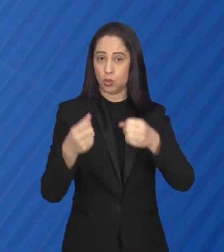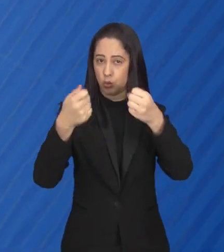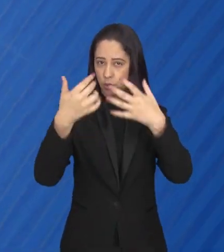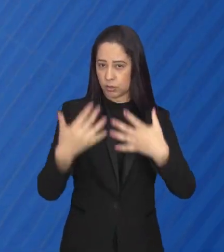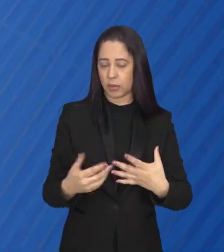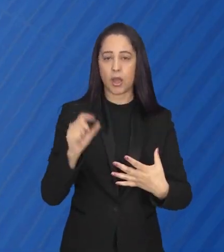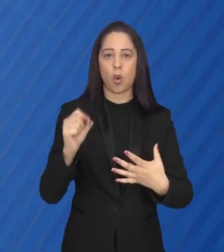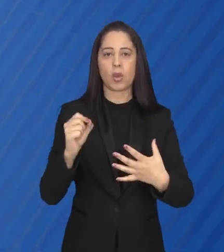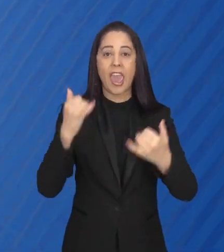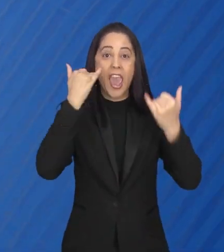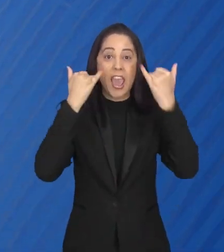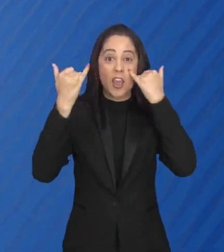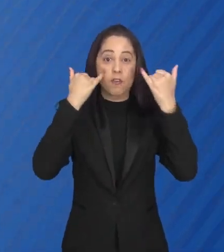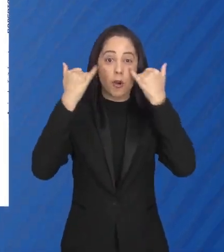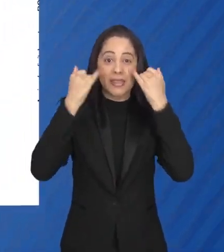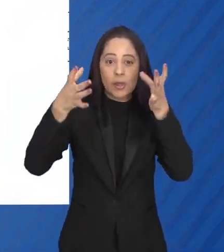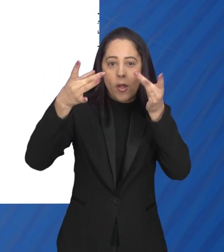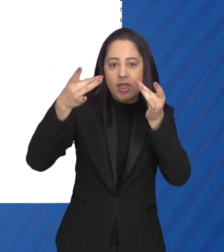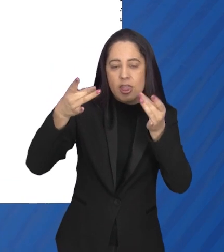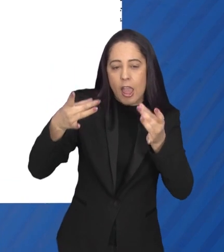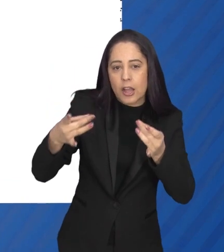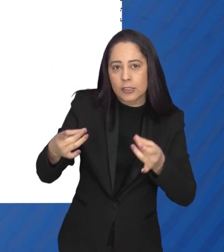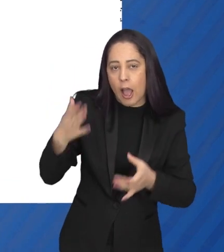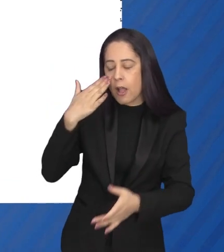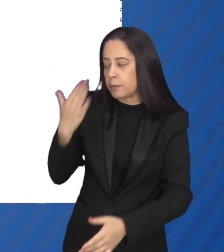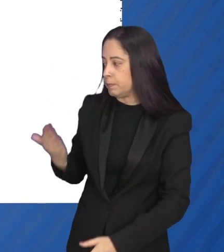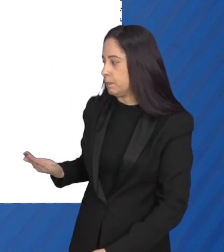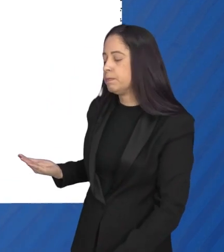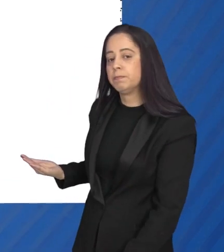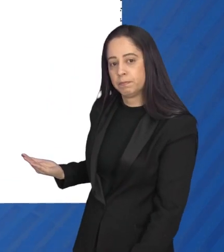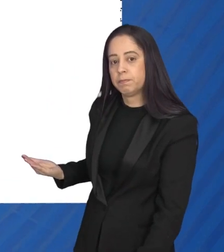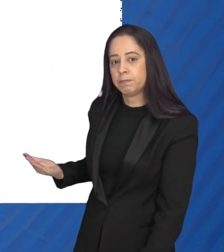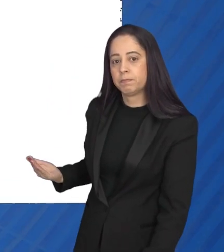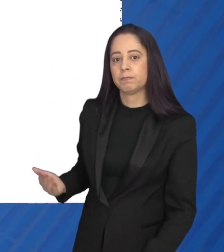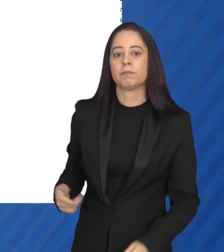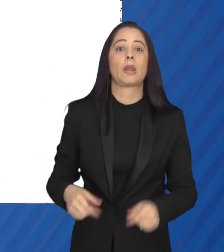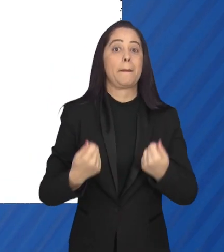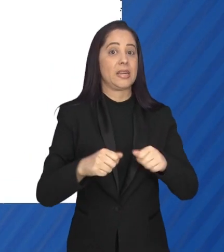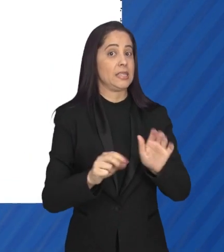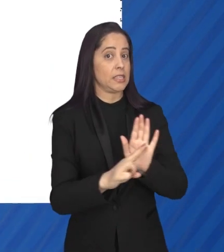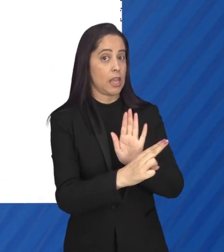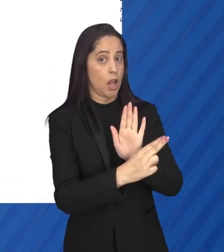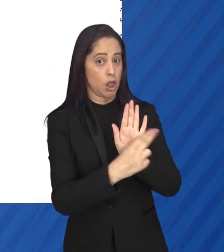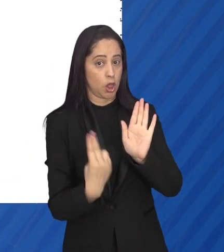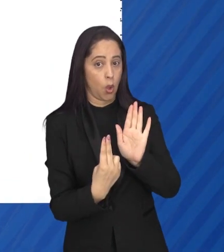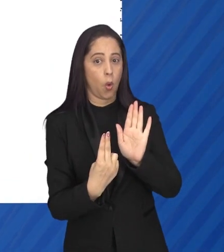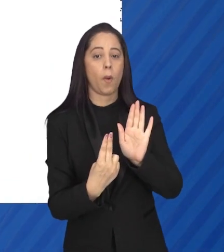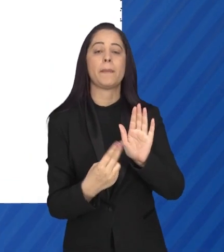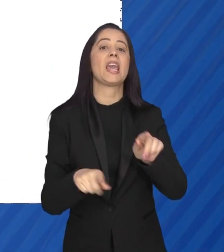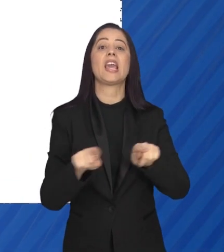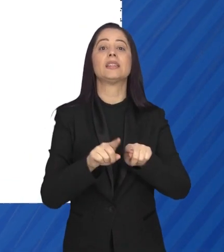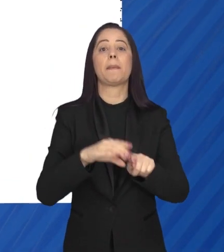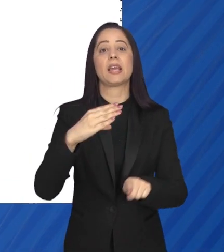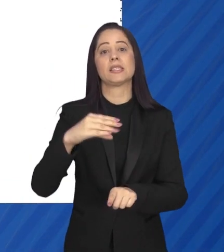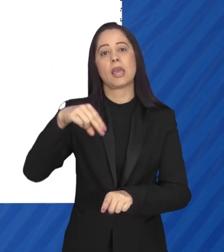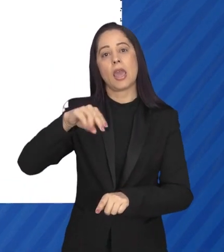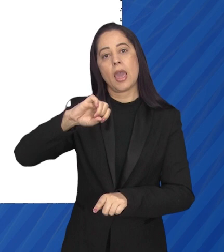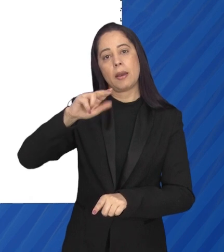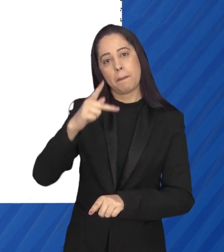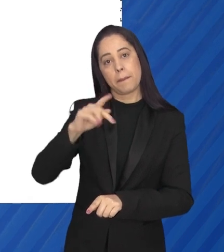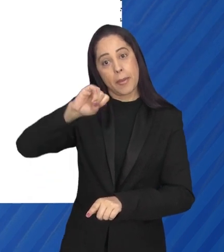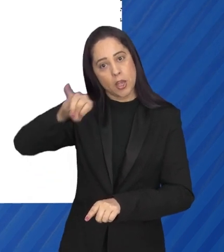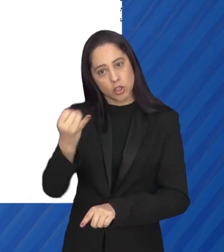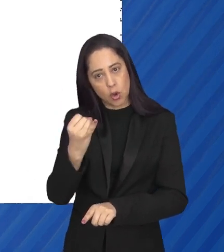as informações que deverão constar no portal criado pela Prefeitura. Entre eles, o nome e CNPJ da empresa responsável,